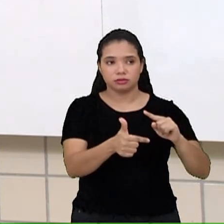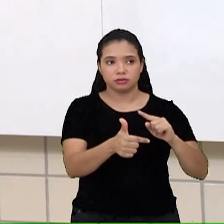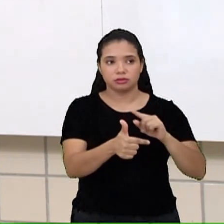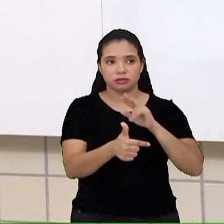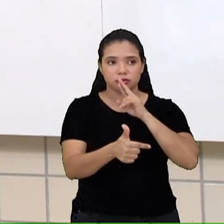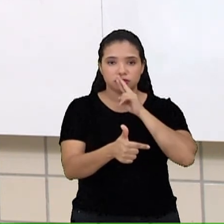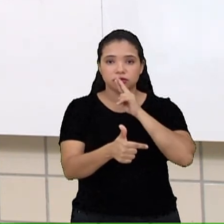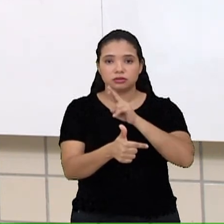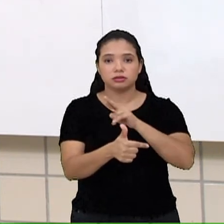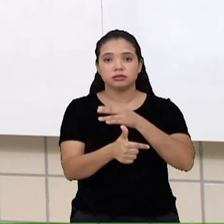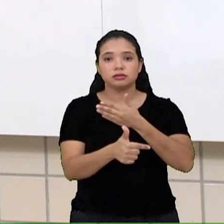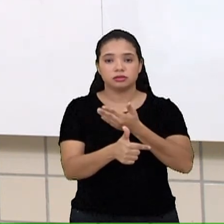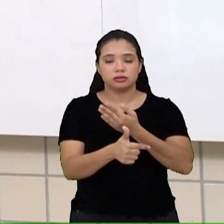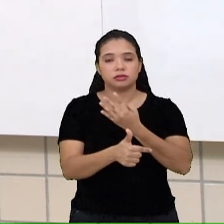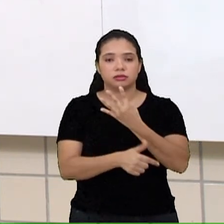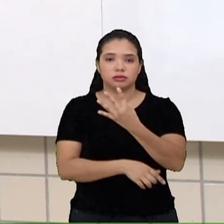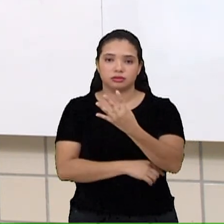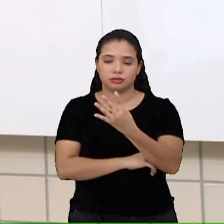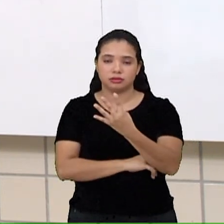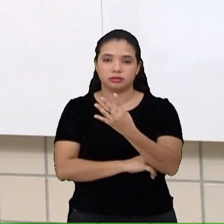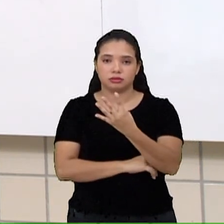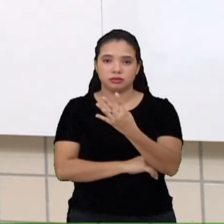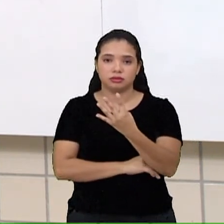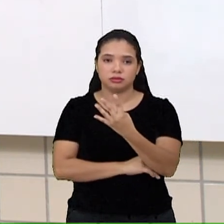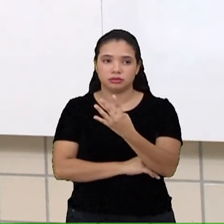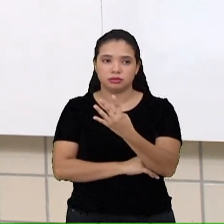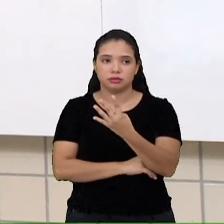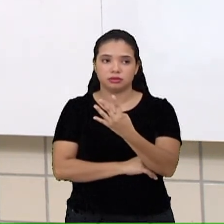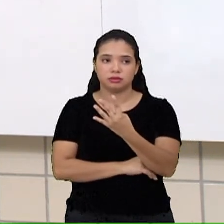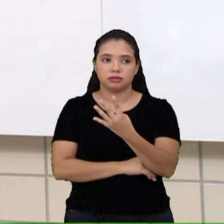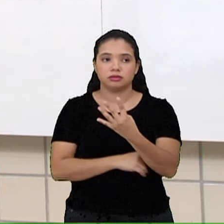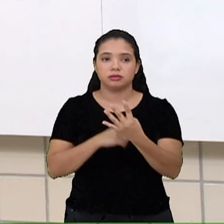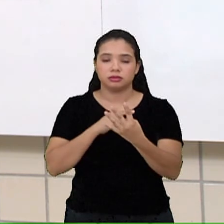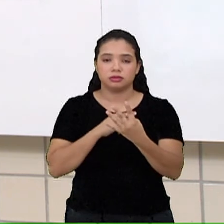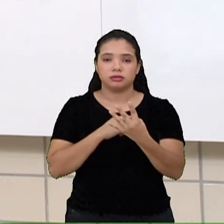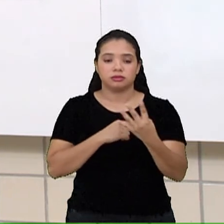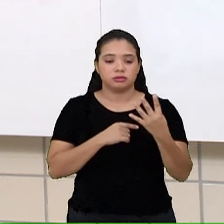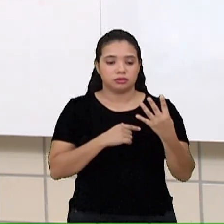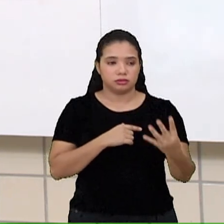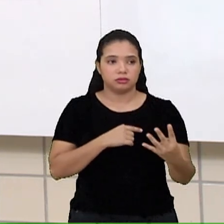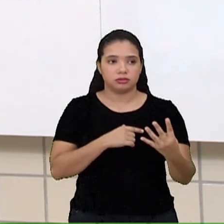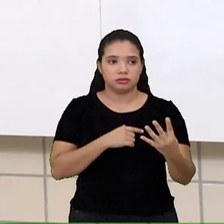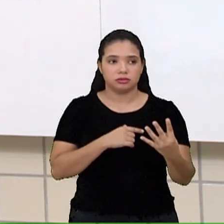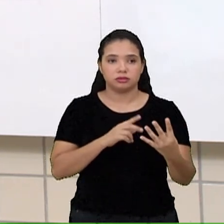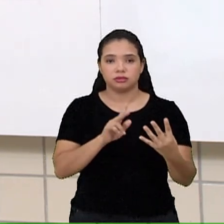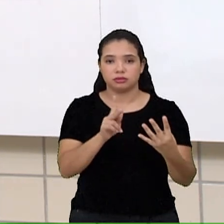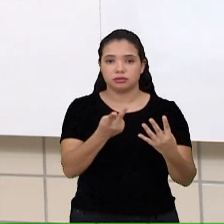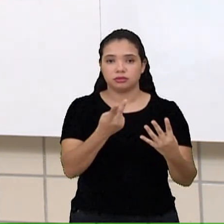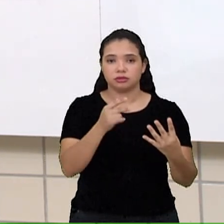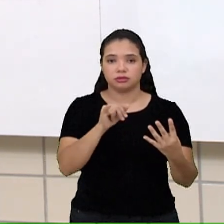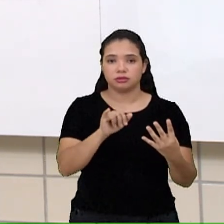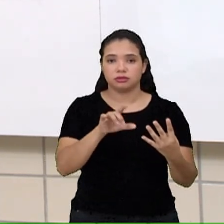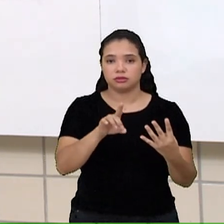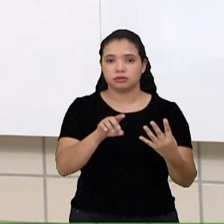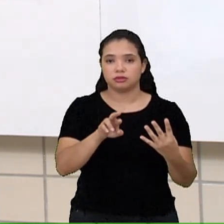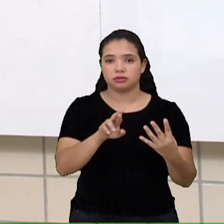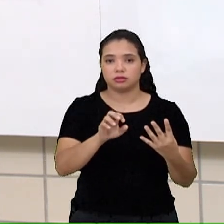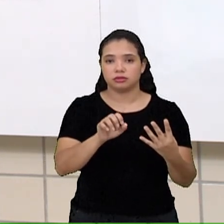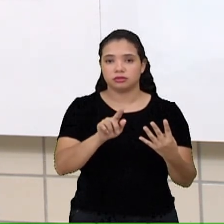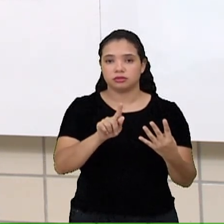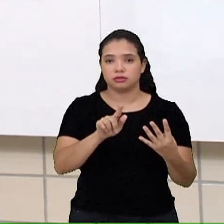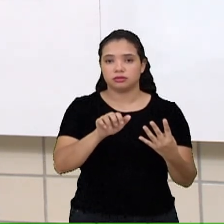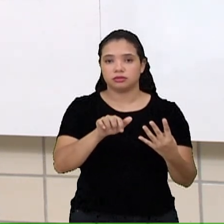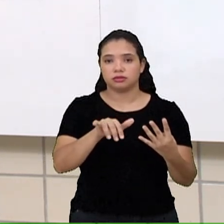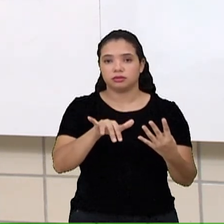é 4, né? Então, o que significa que eu vou ter 4 hidrogênios. 2